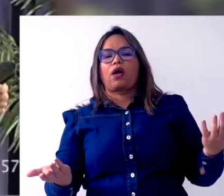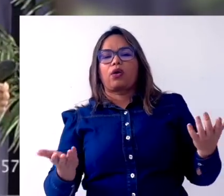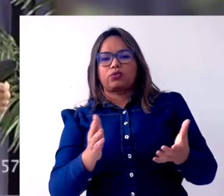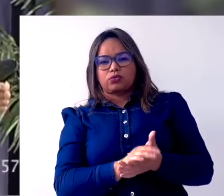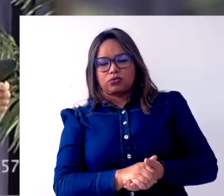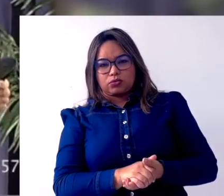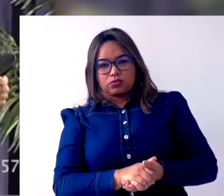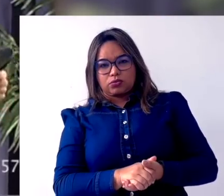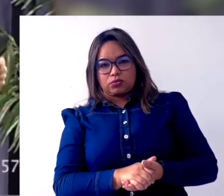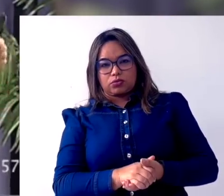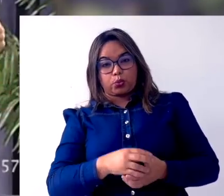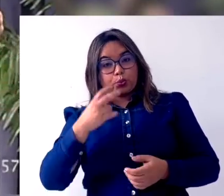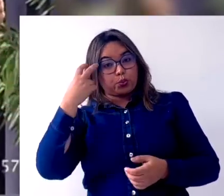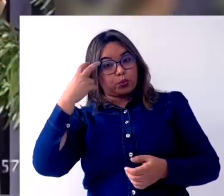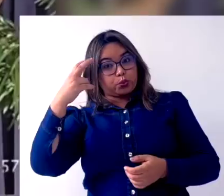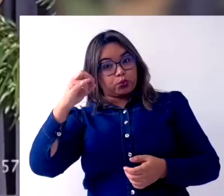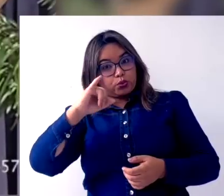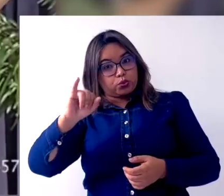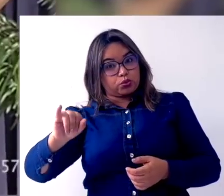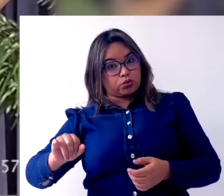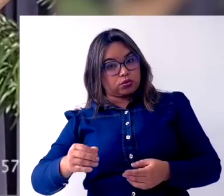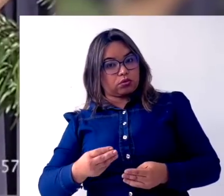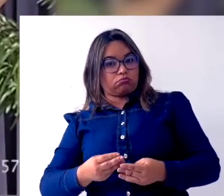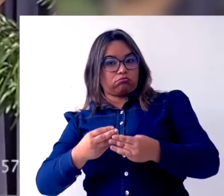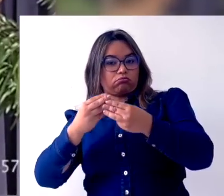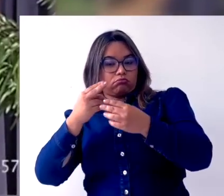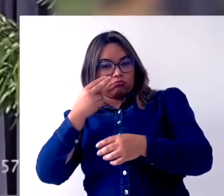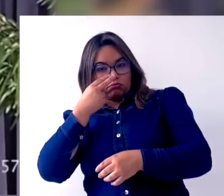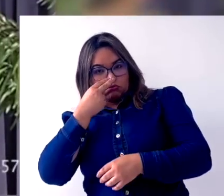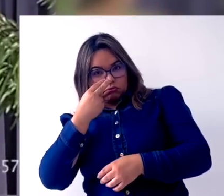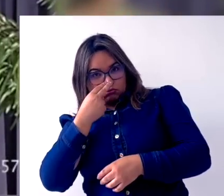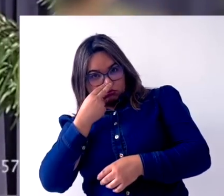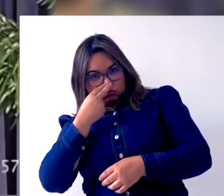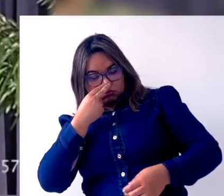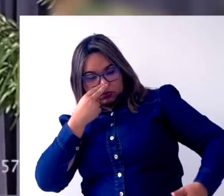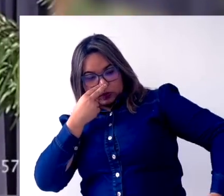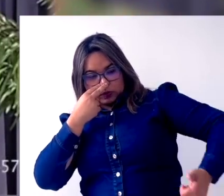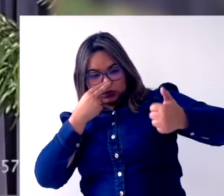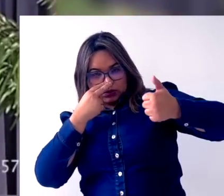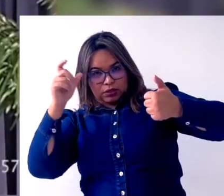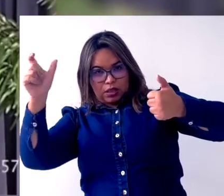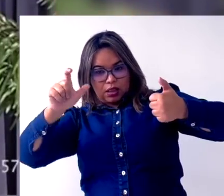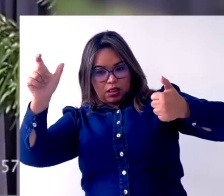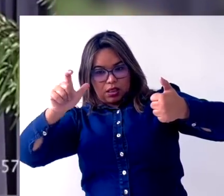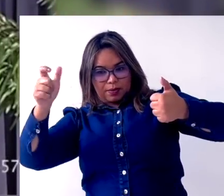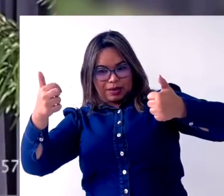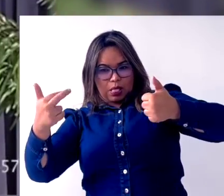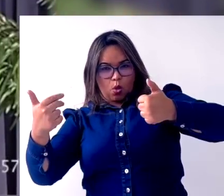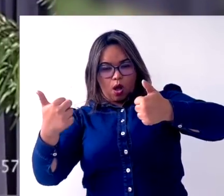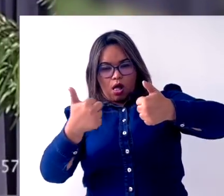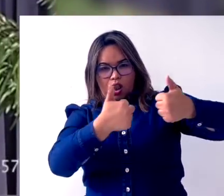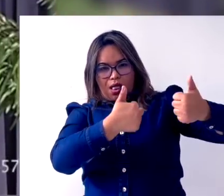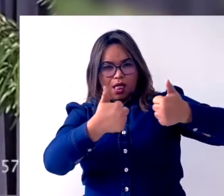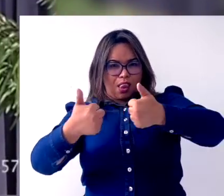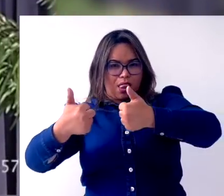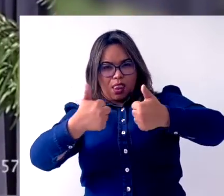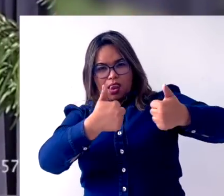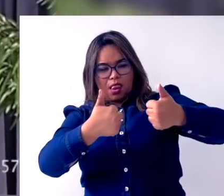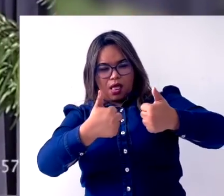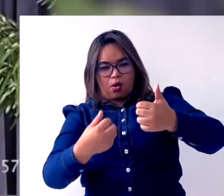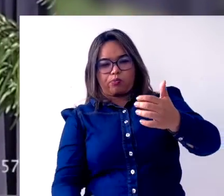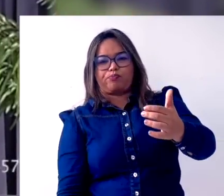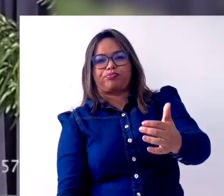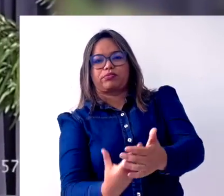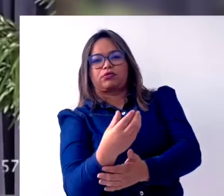A cultura judeu-cristã está sendo contraposta à cultura islâmica. E das duas deve surgir uma